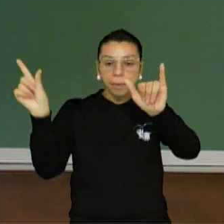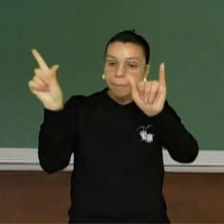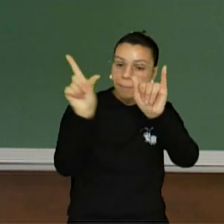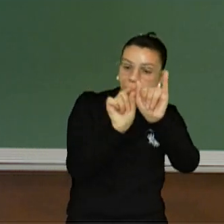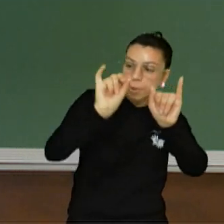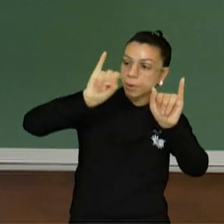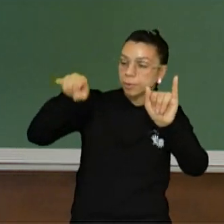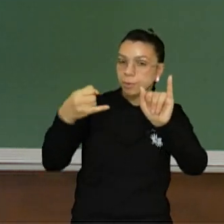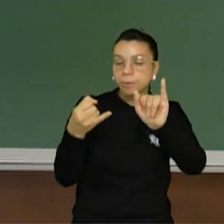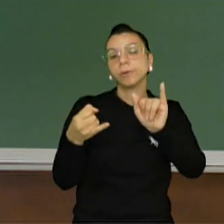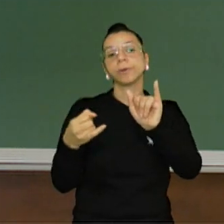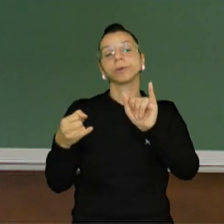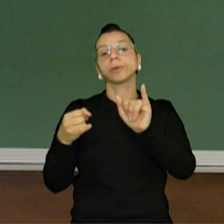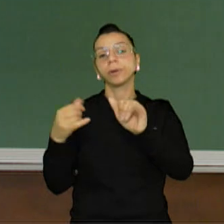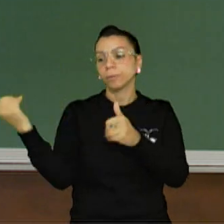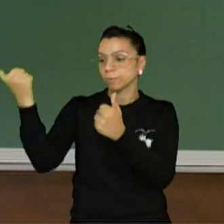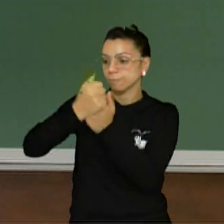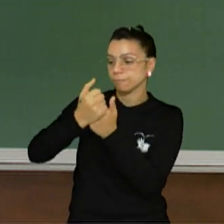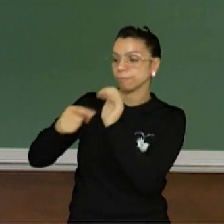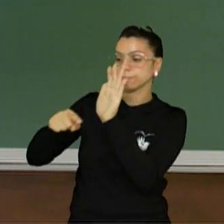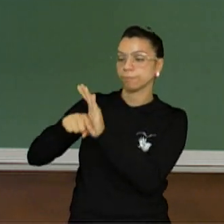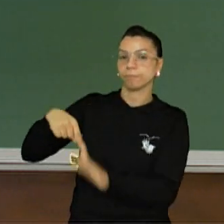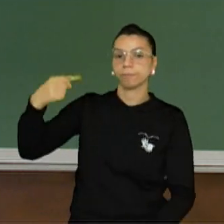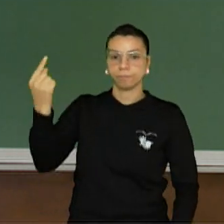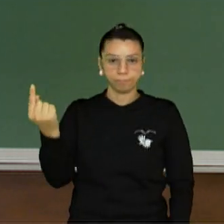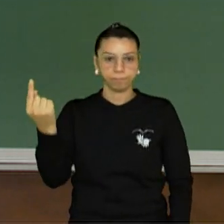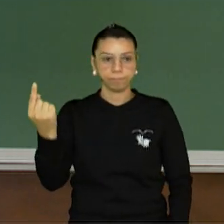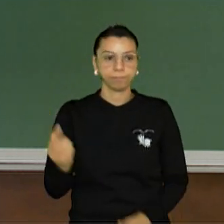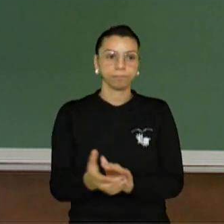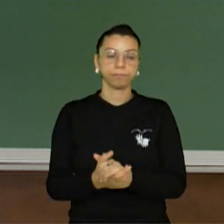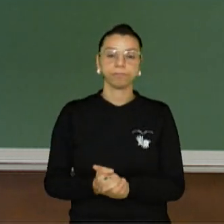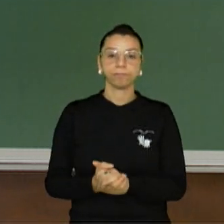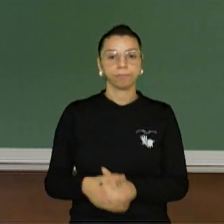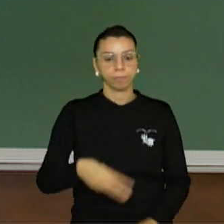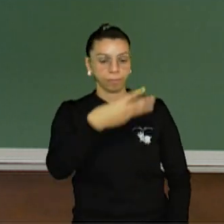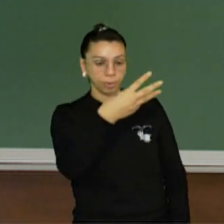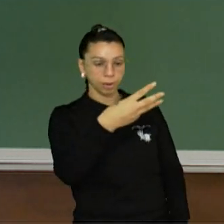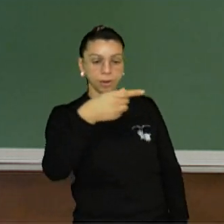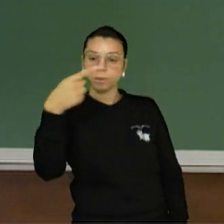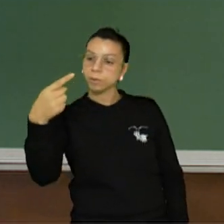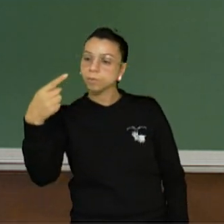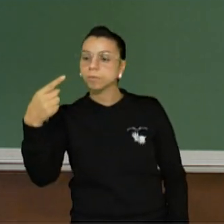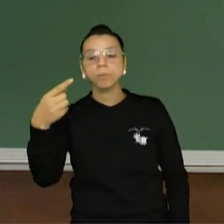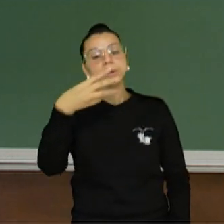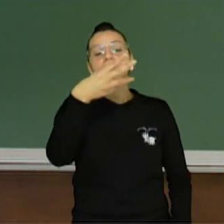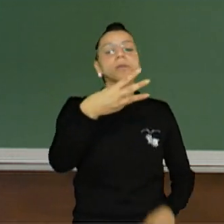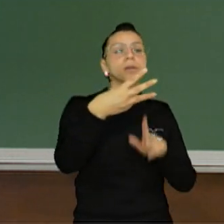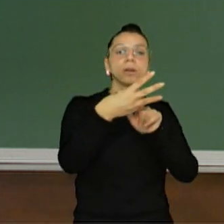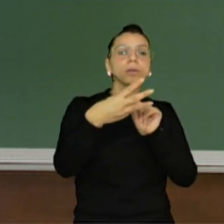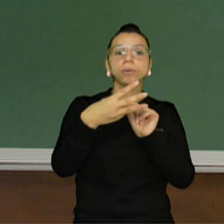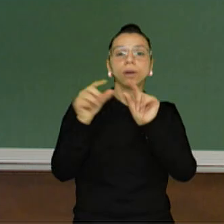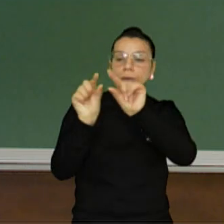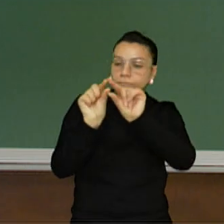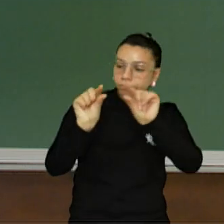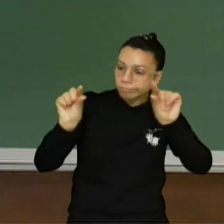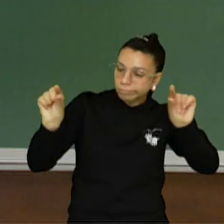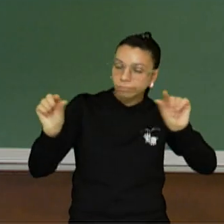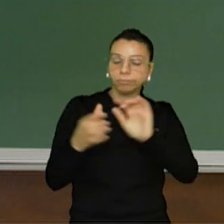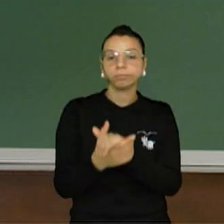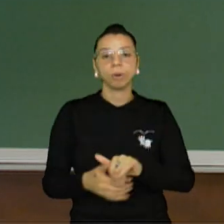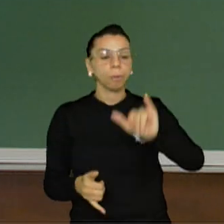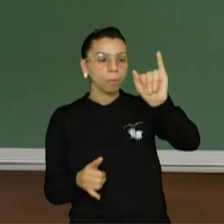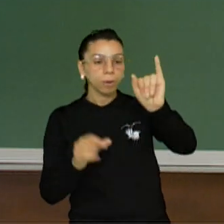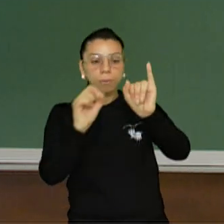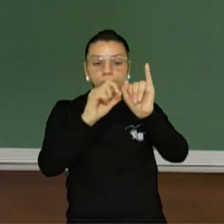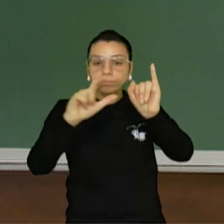J, representa por 1 negativo. E assim vai, né? Ó, 3, 1. O que é 3, 1? É essa linha aqui, ó. O I é